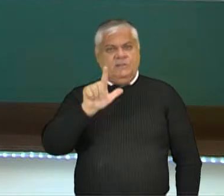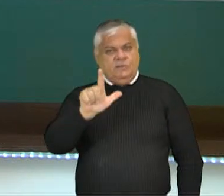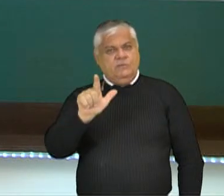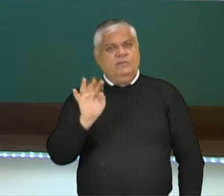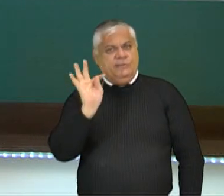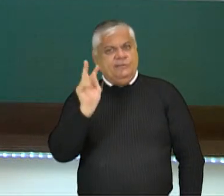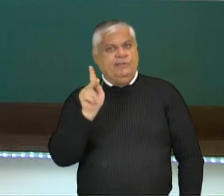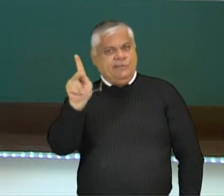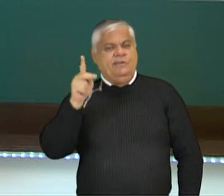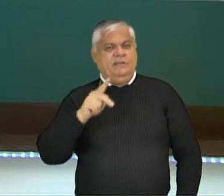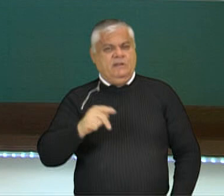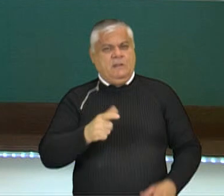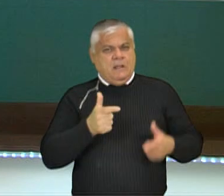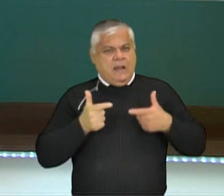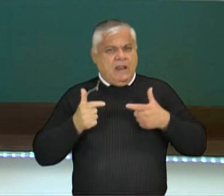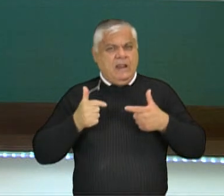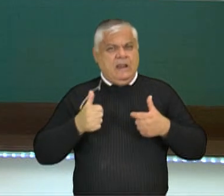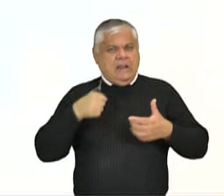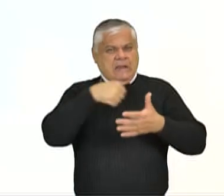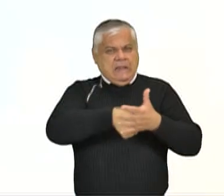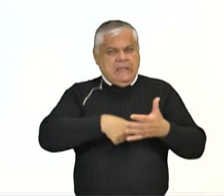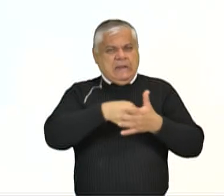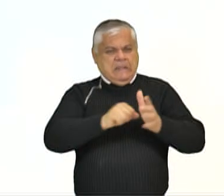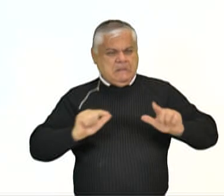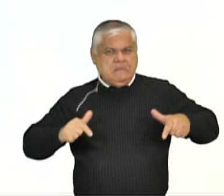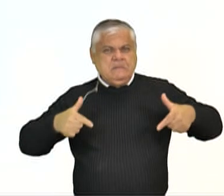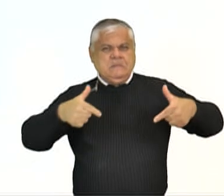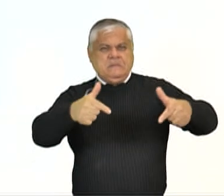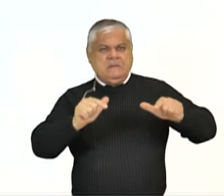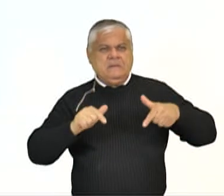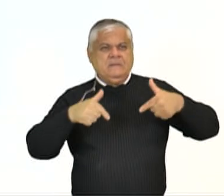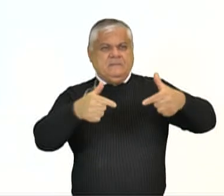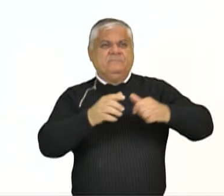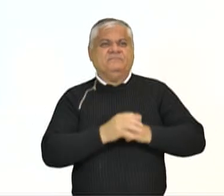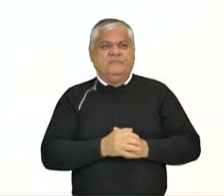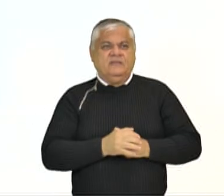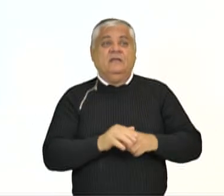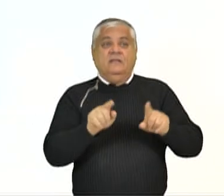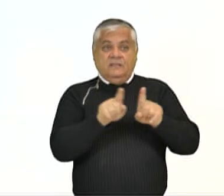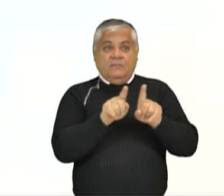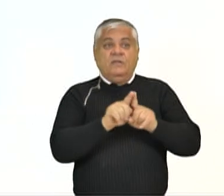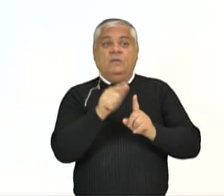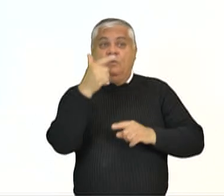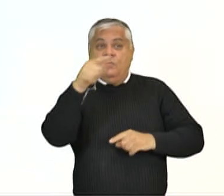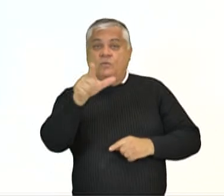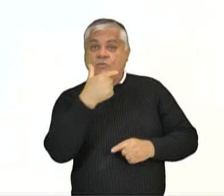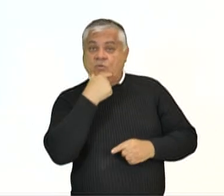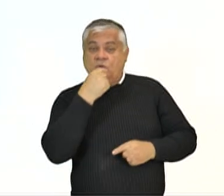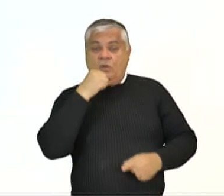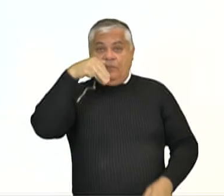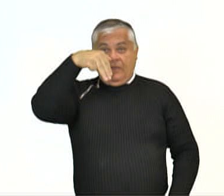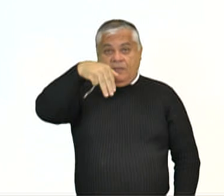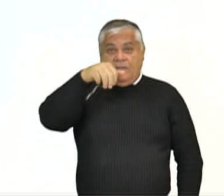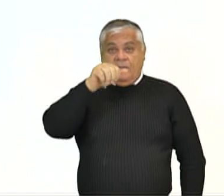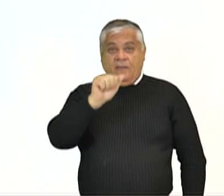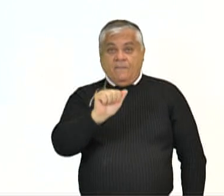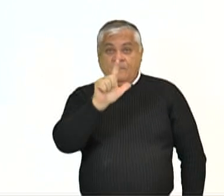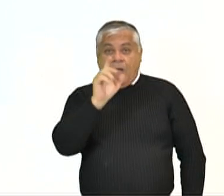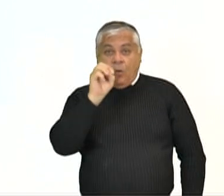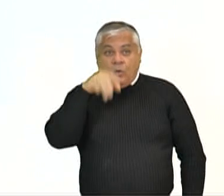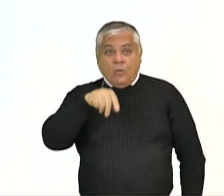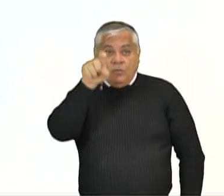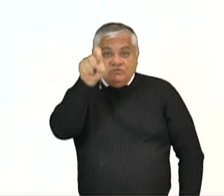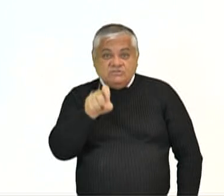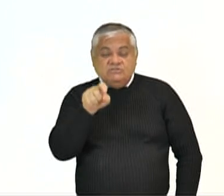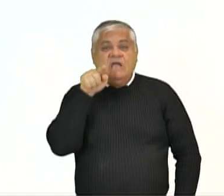racial. E além de outros, como por exemplo Malcolm X, né, que junto com ele lutaram para que a discriminação fosse